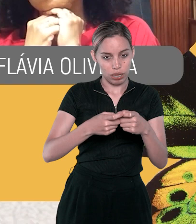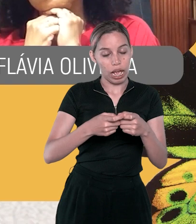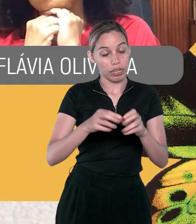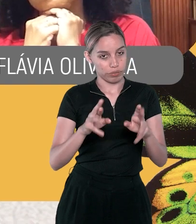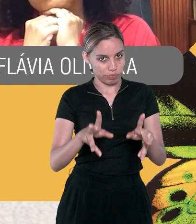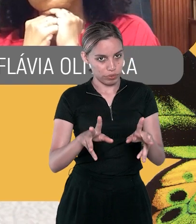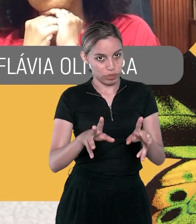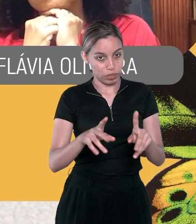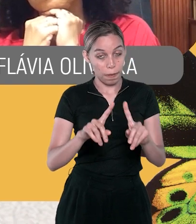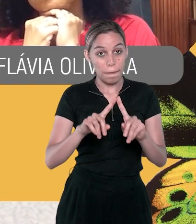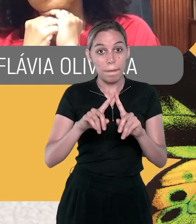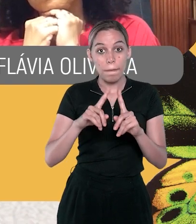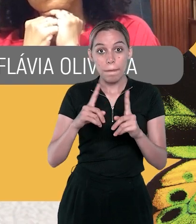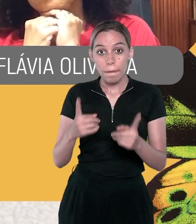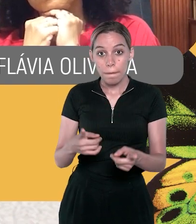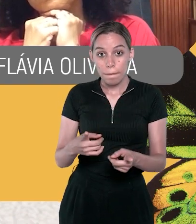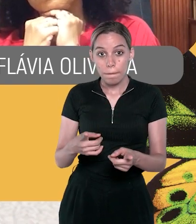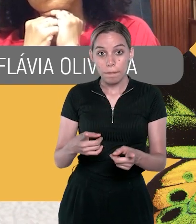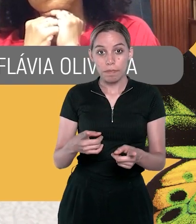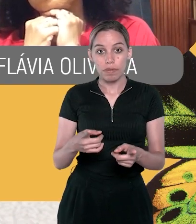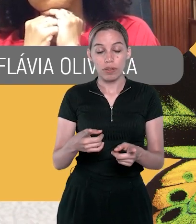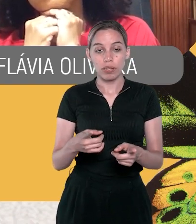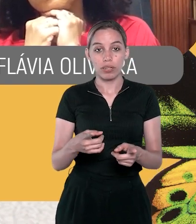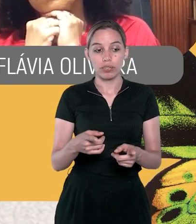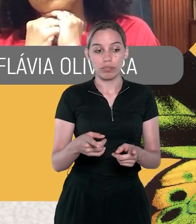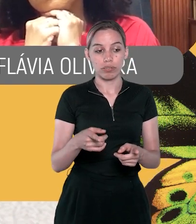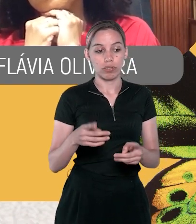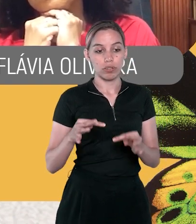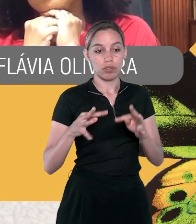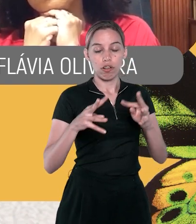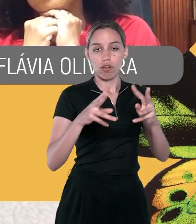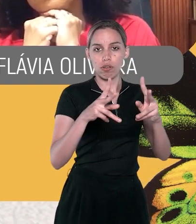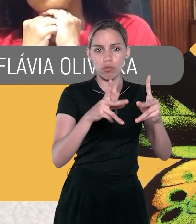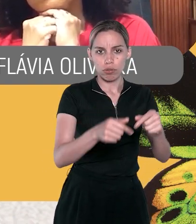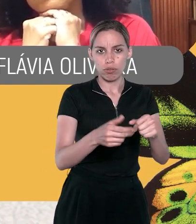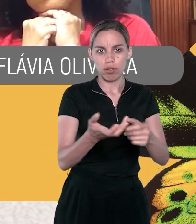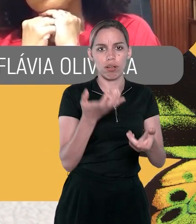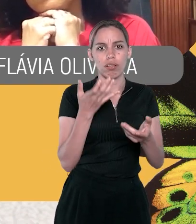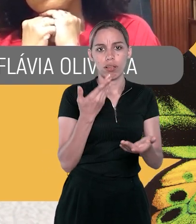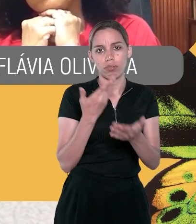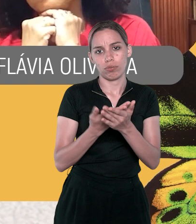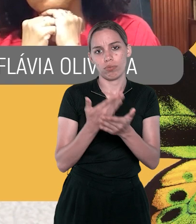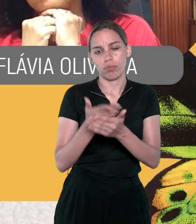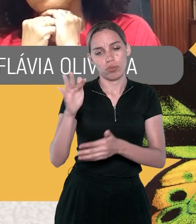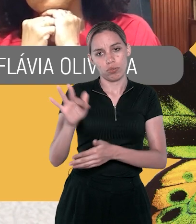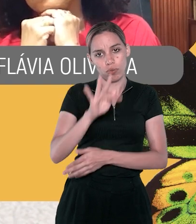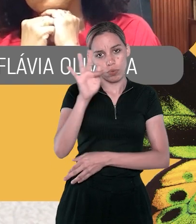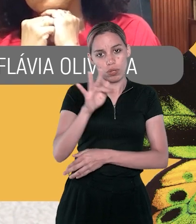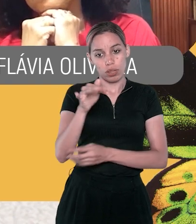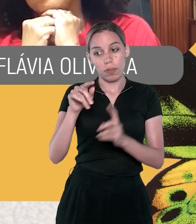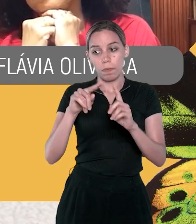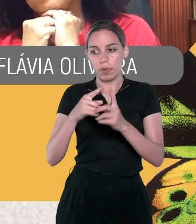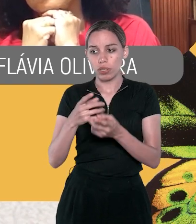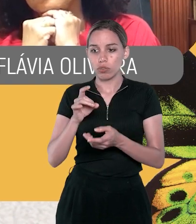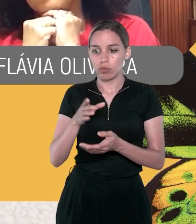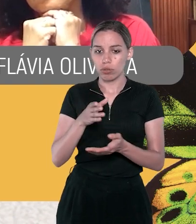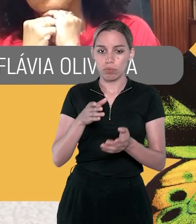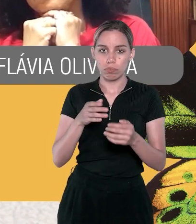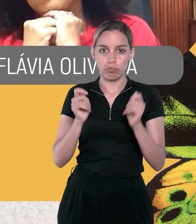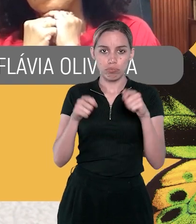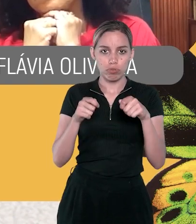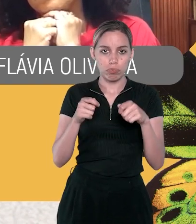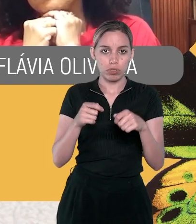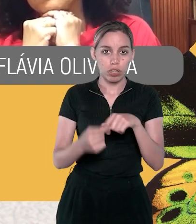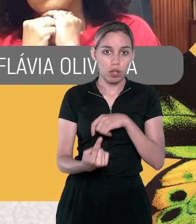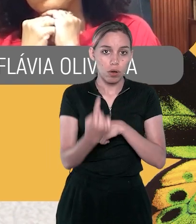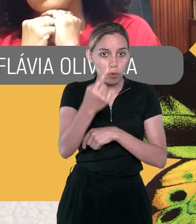no African Studies, a gente quer o African Studies, mas desde que seja uma opção e não a única via de entrada na